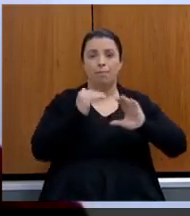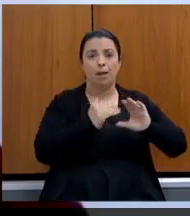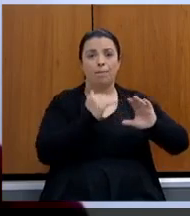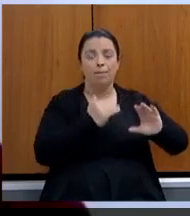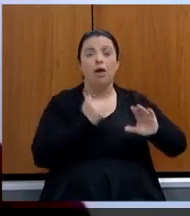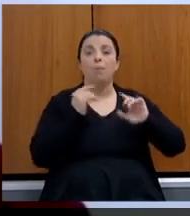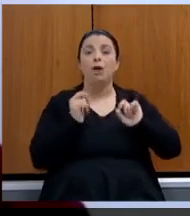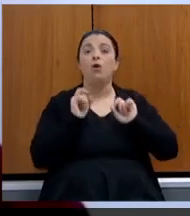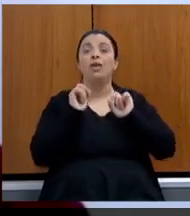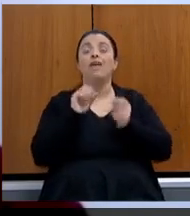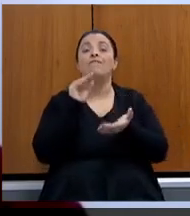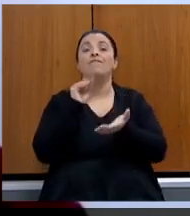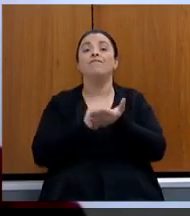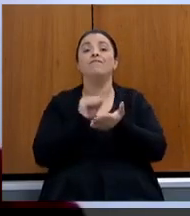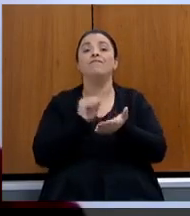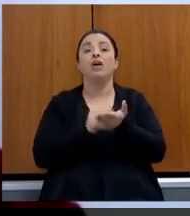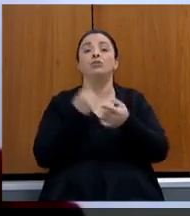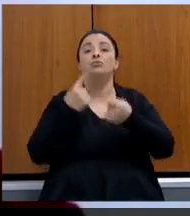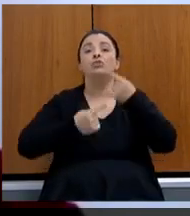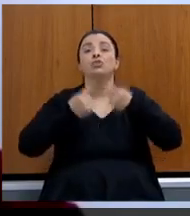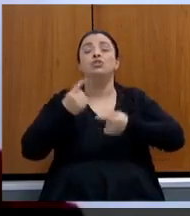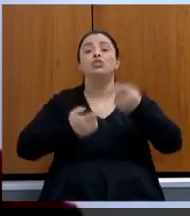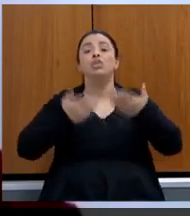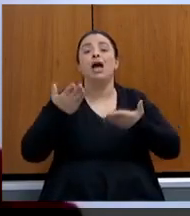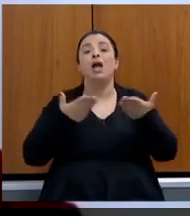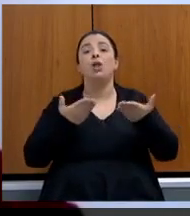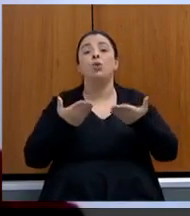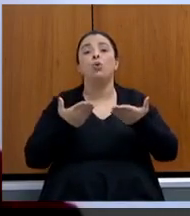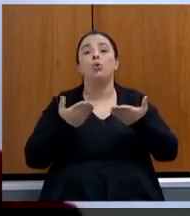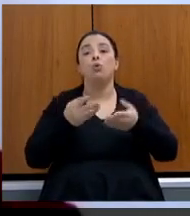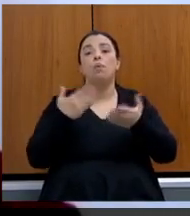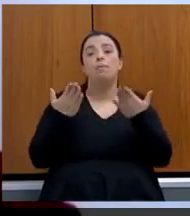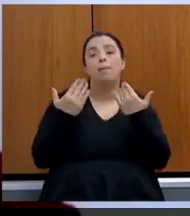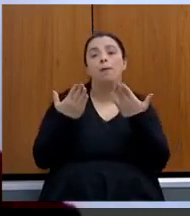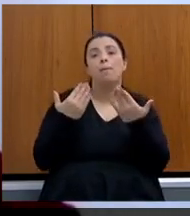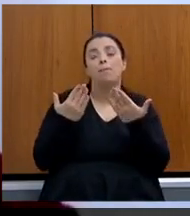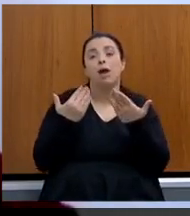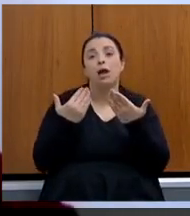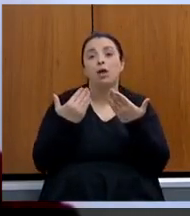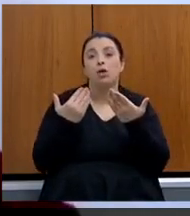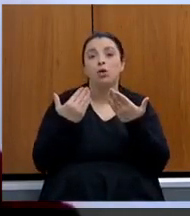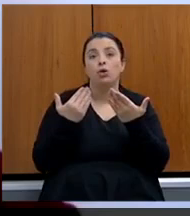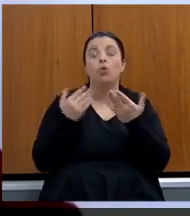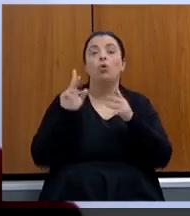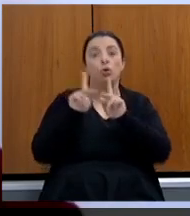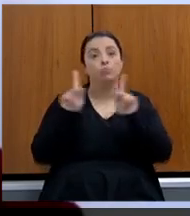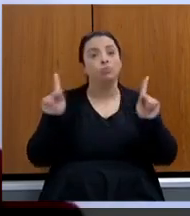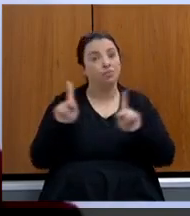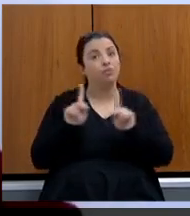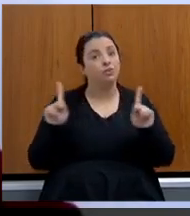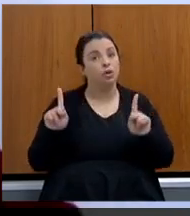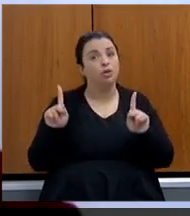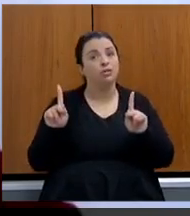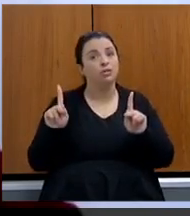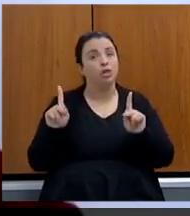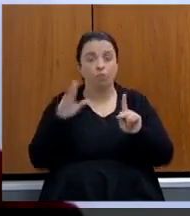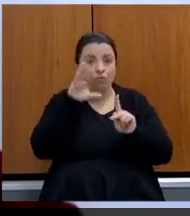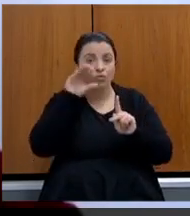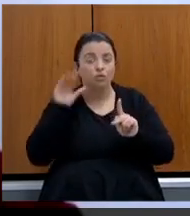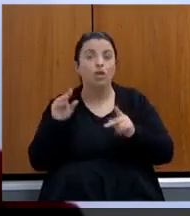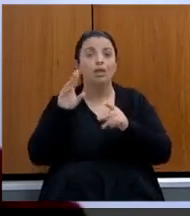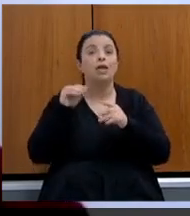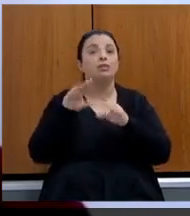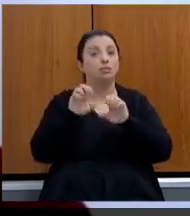é para construção de fato coletiva com os servidores da educação que ia deixar com um ponto de atenção